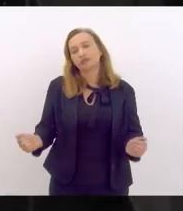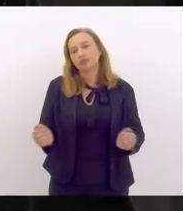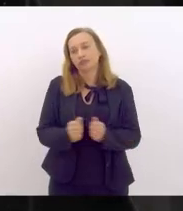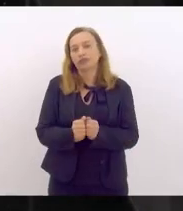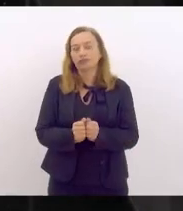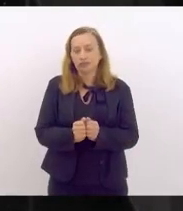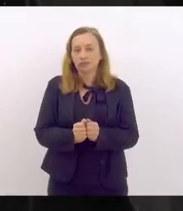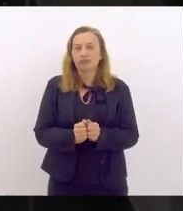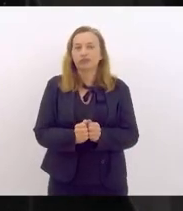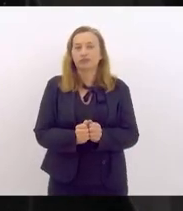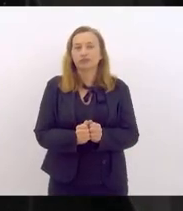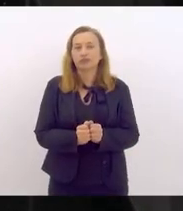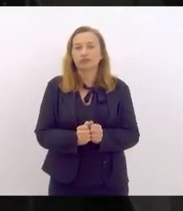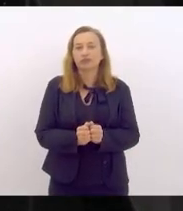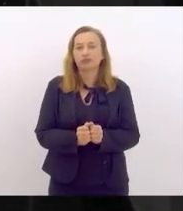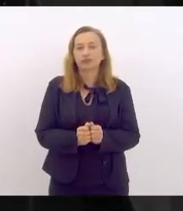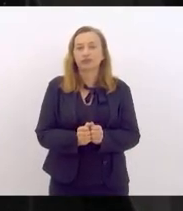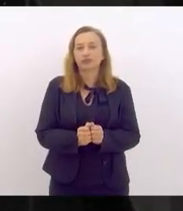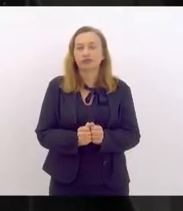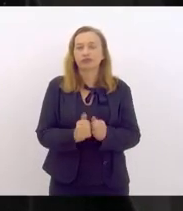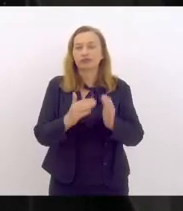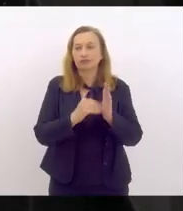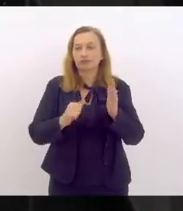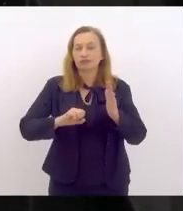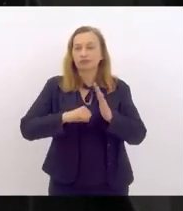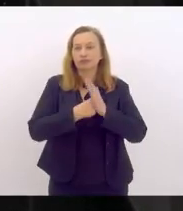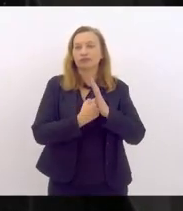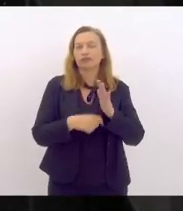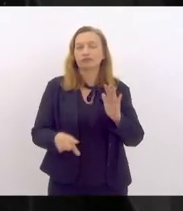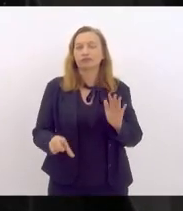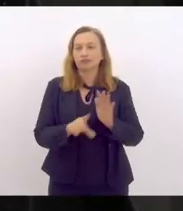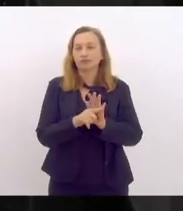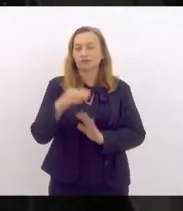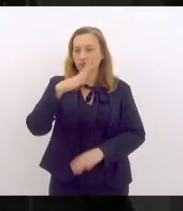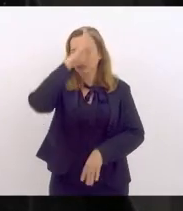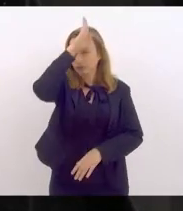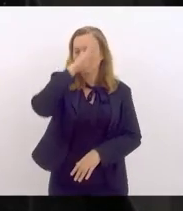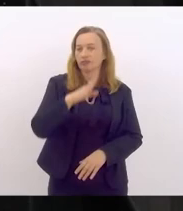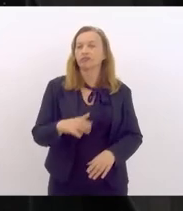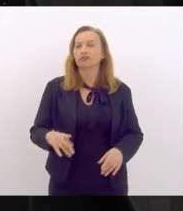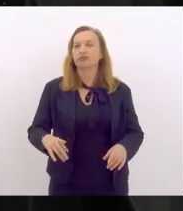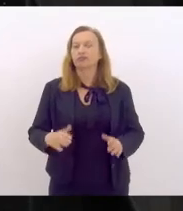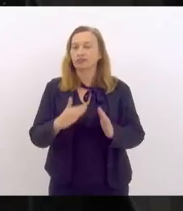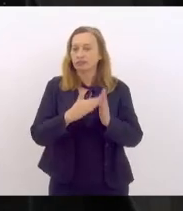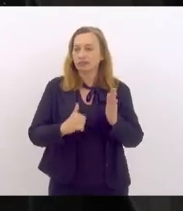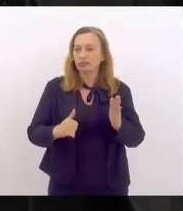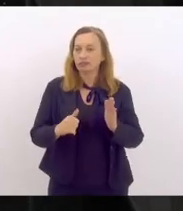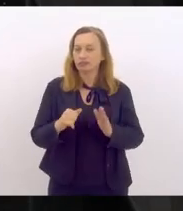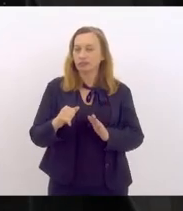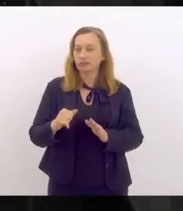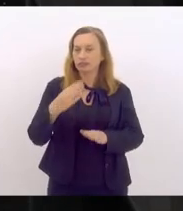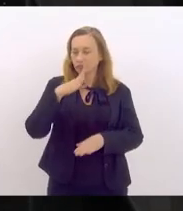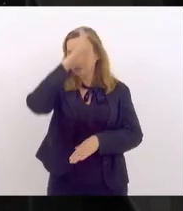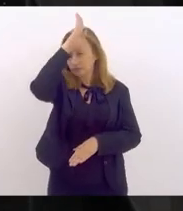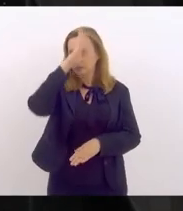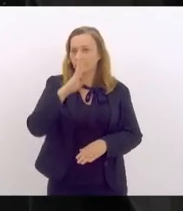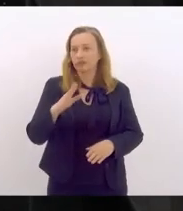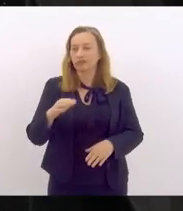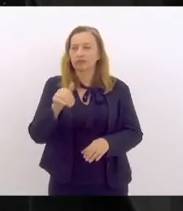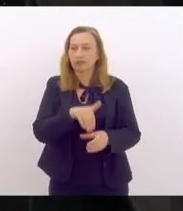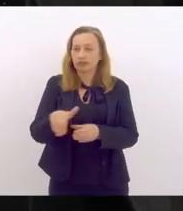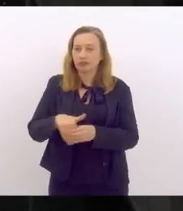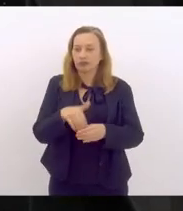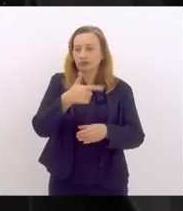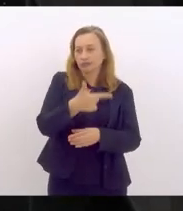fortes são uma forças para derrubar esse vento do bolsonaro e mais do que derrubar o veto derrubar bolsonaro e o bolsonarismo nas eleições